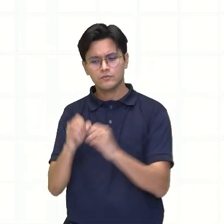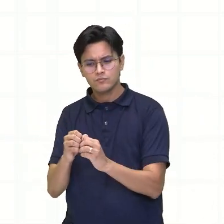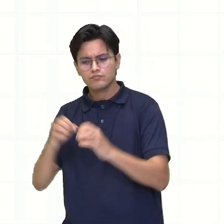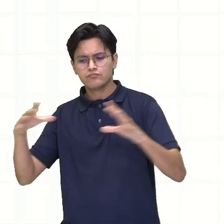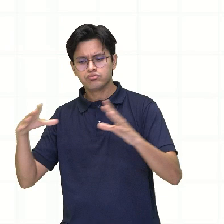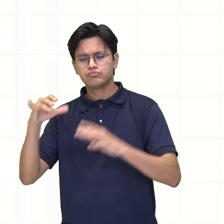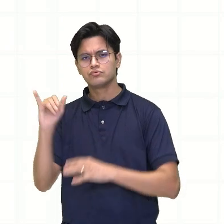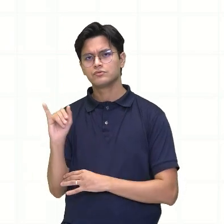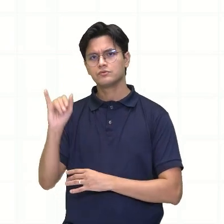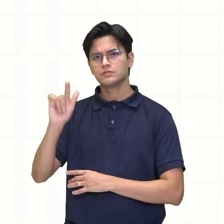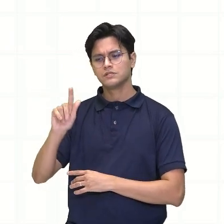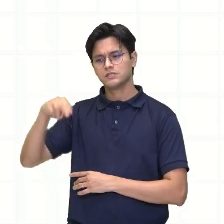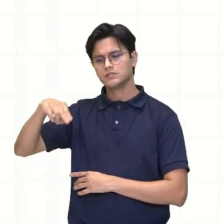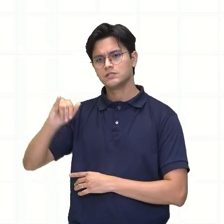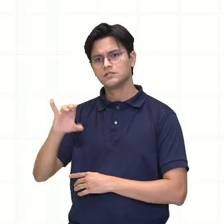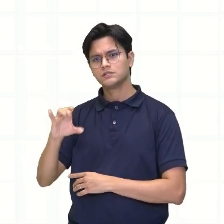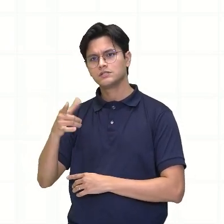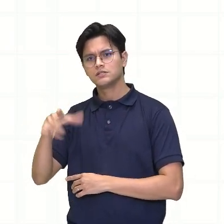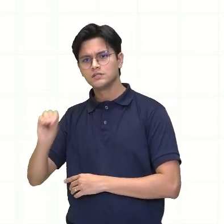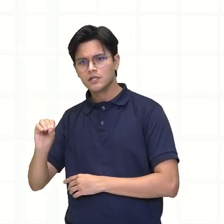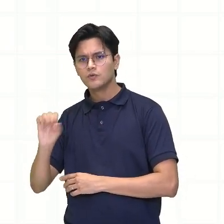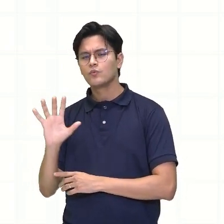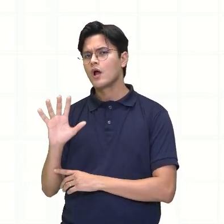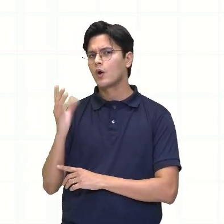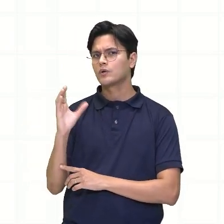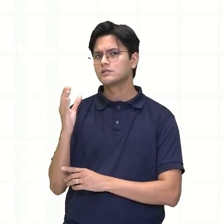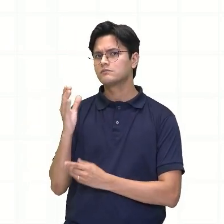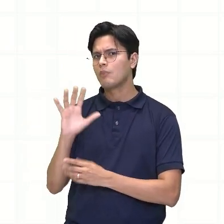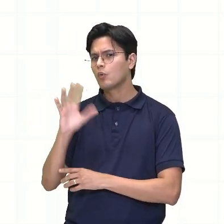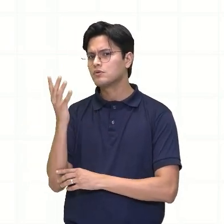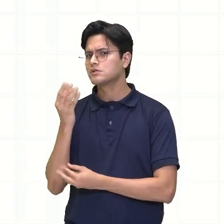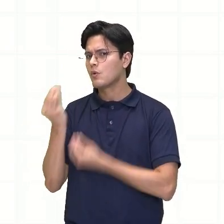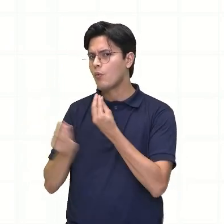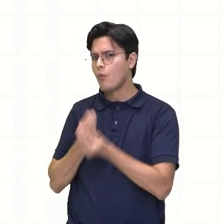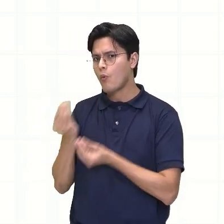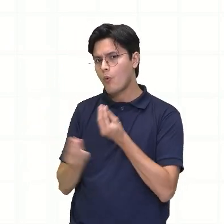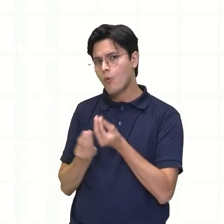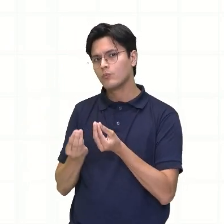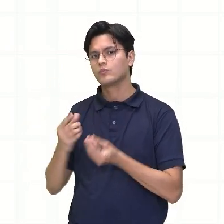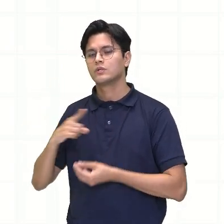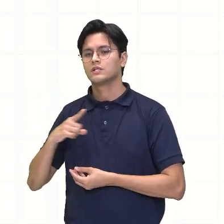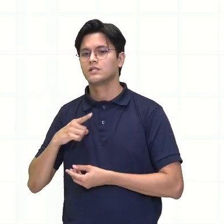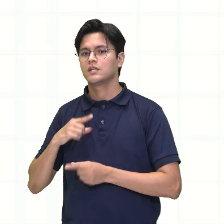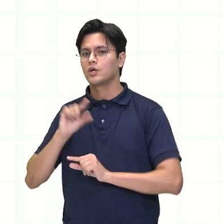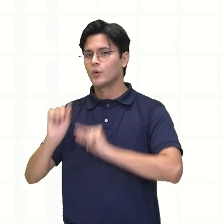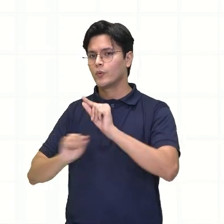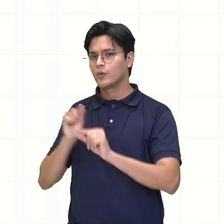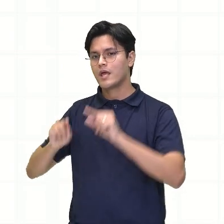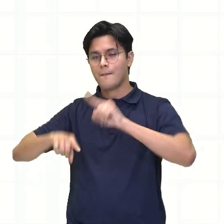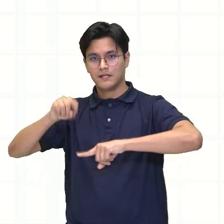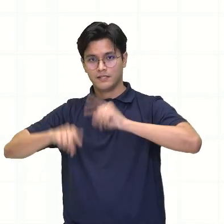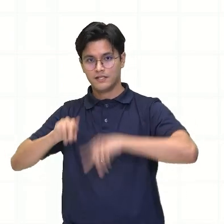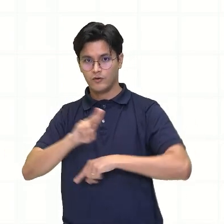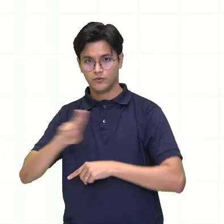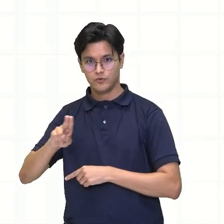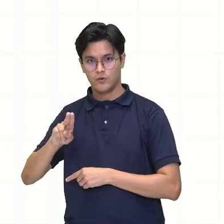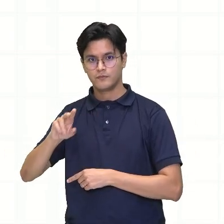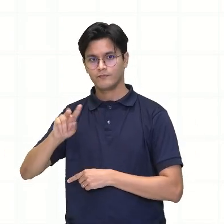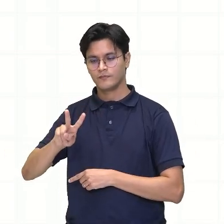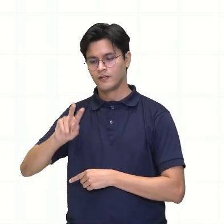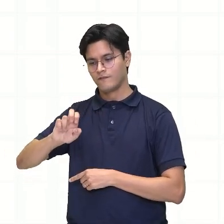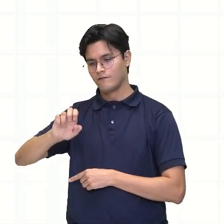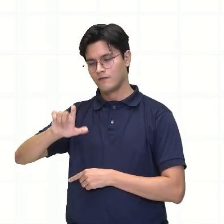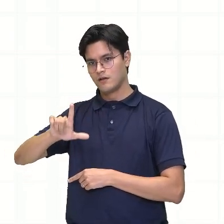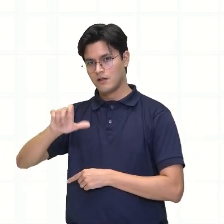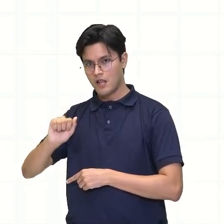vela de ignição, certo? Essa vela, pessoal, ela vai soltar uma faísca, semelhante àquela que nós temos nos